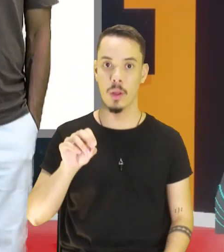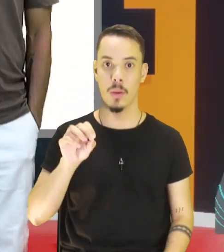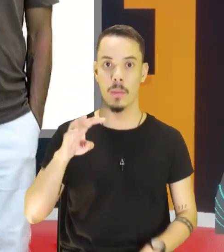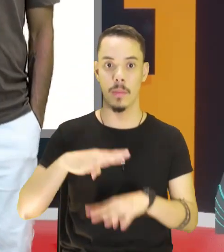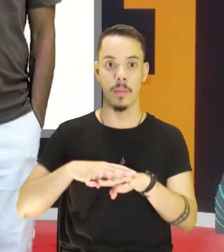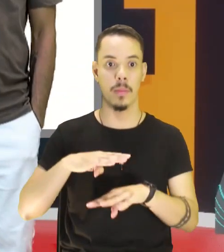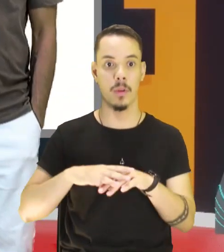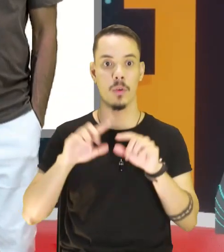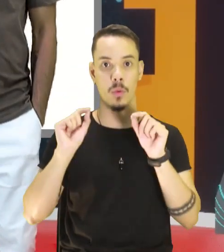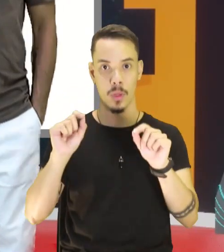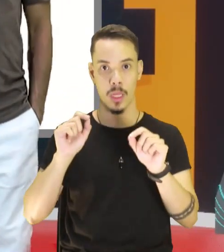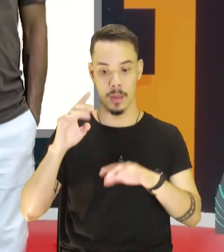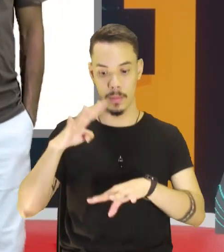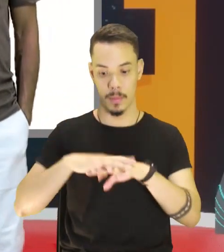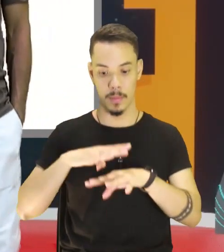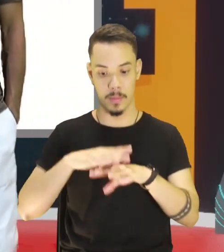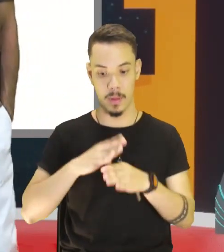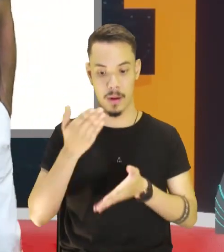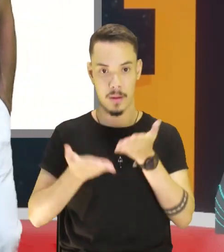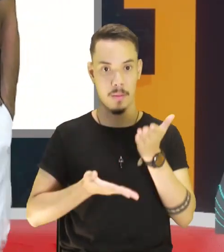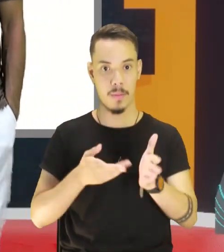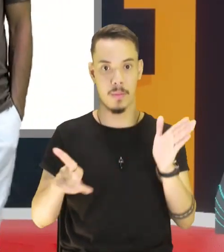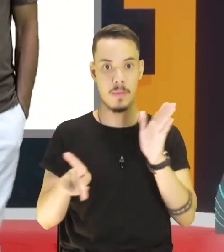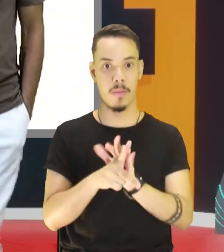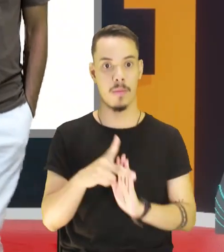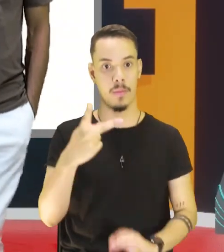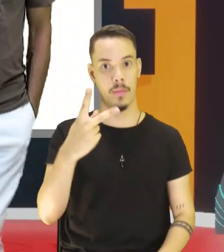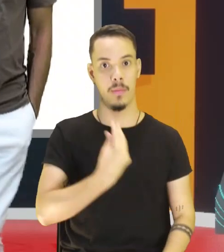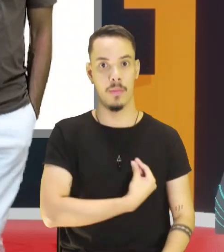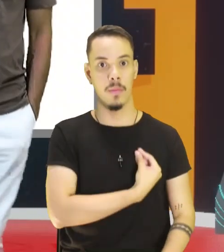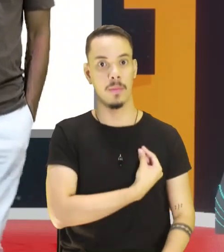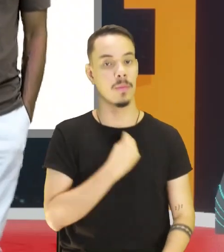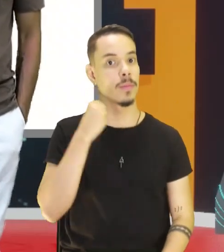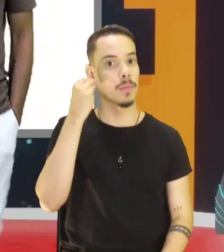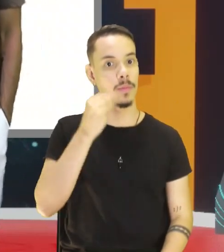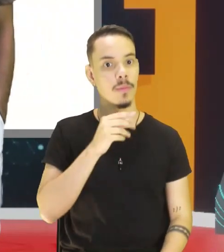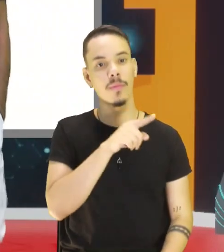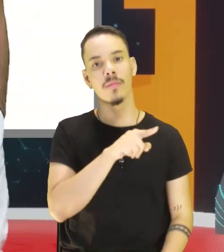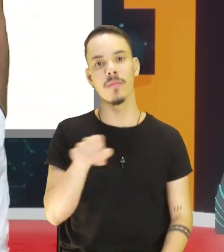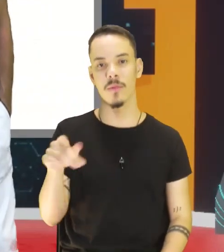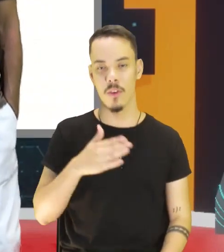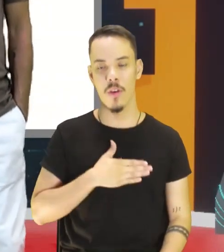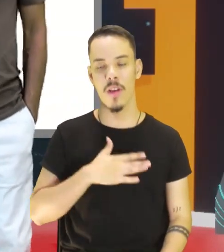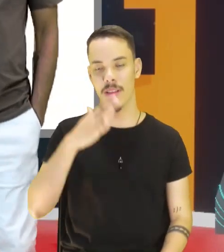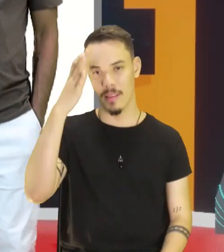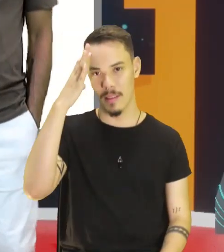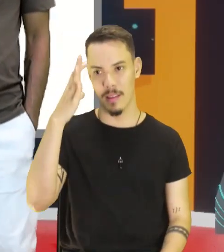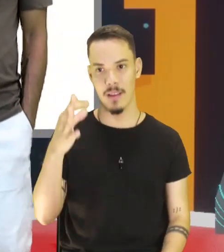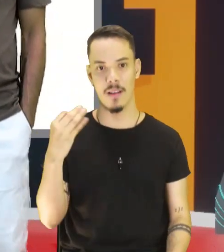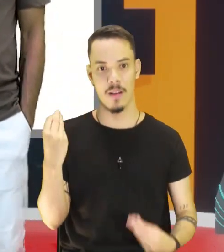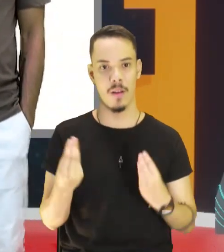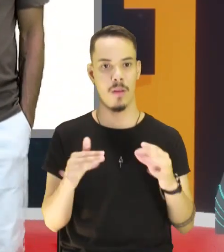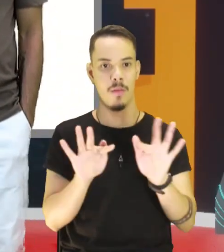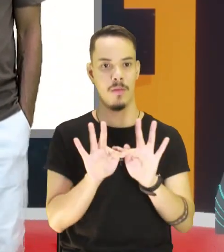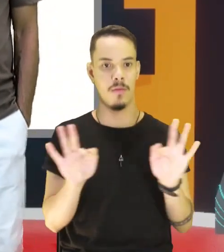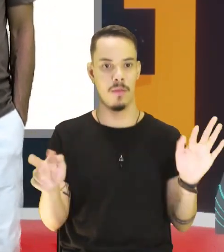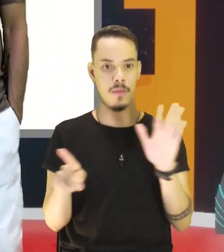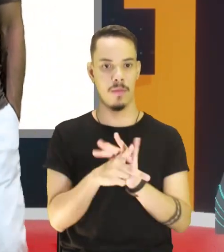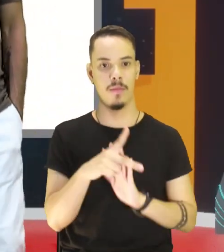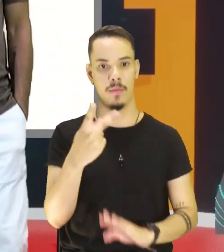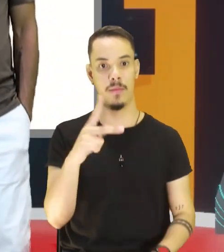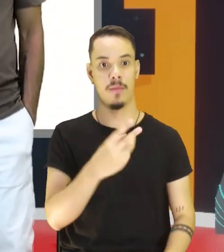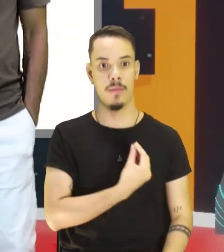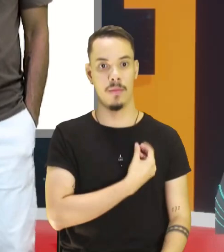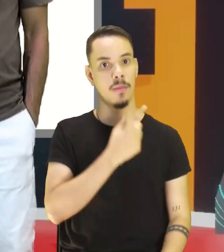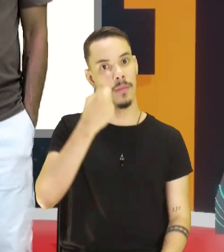mesmo? A matemática aplicada à vivência de vocês. E aí vocês vão gostar de entender a função aplicada ao que vocês vivem aí